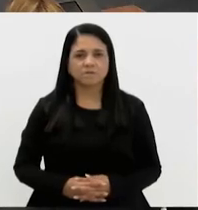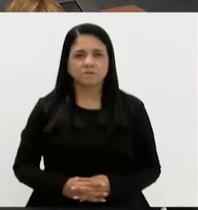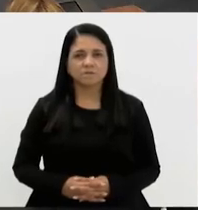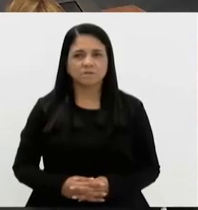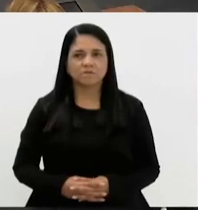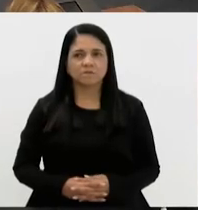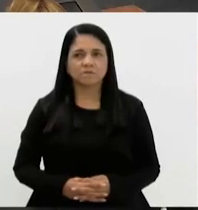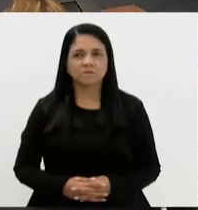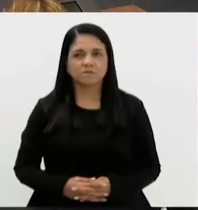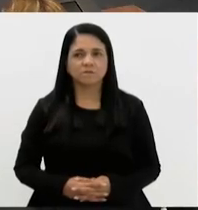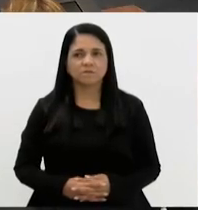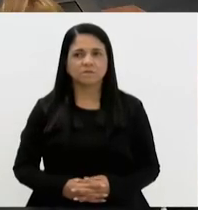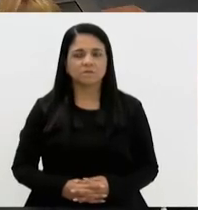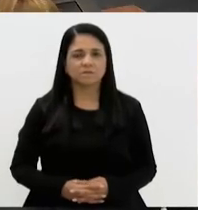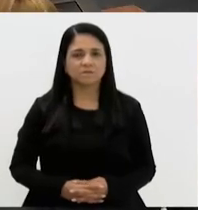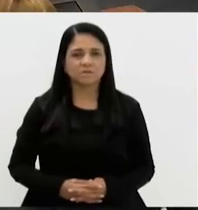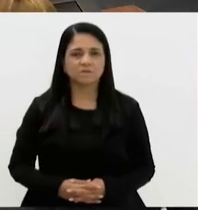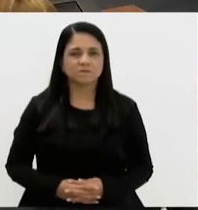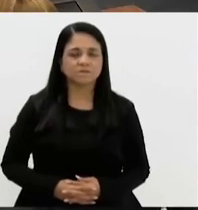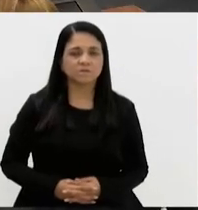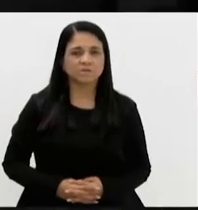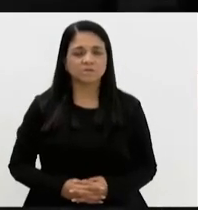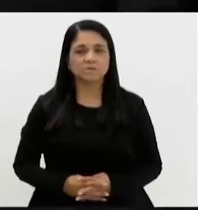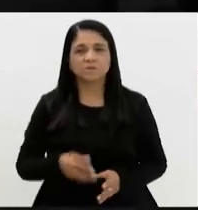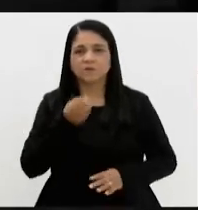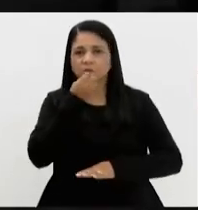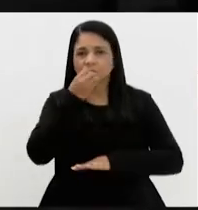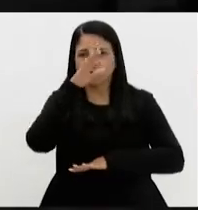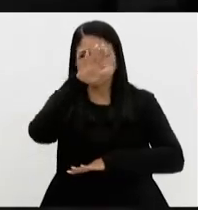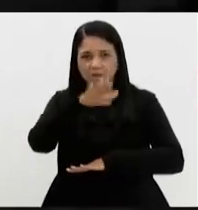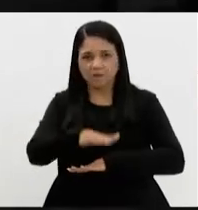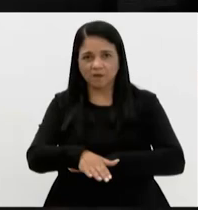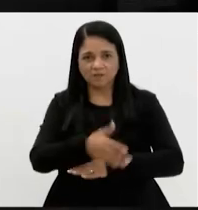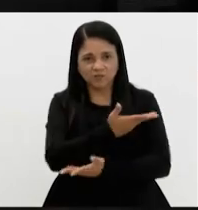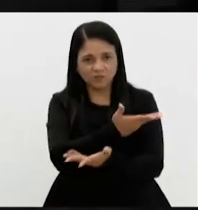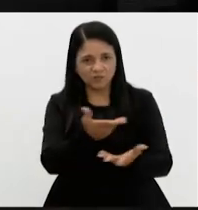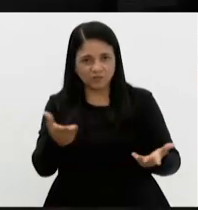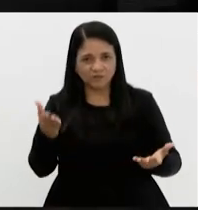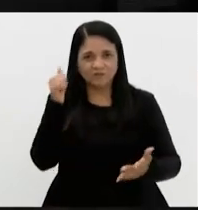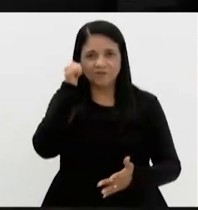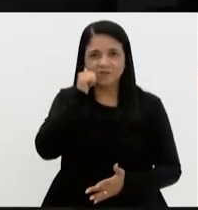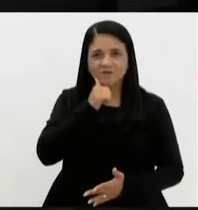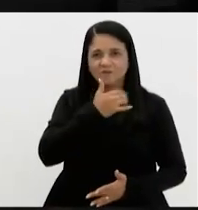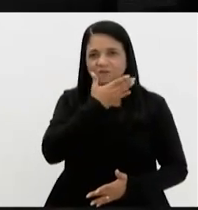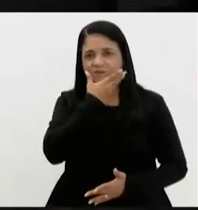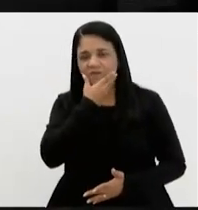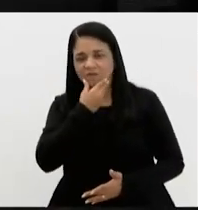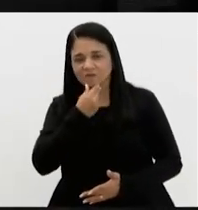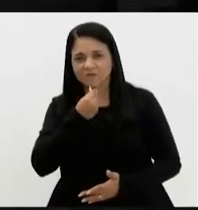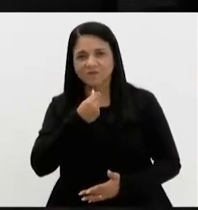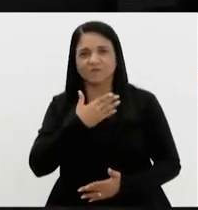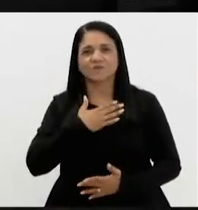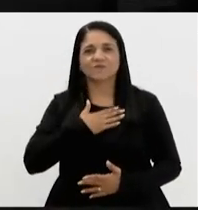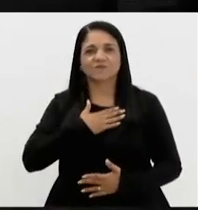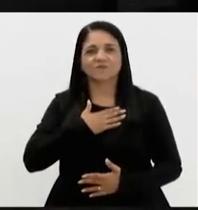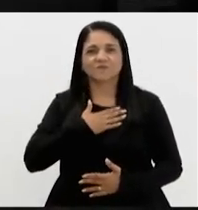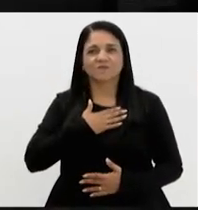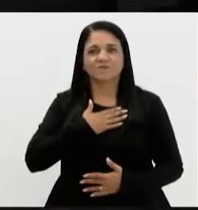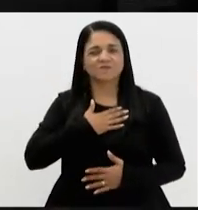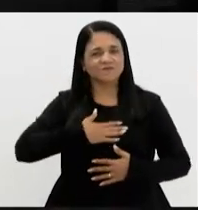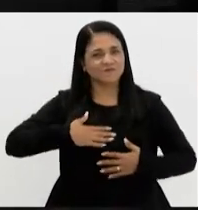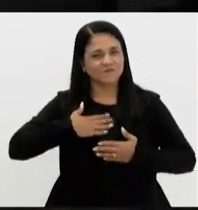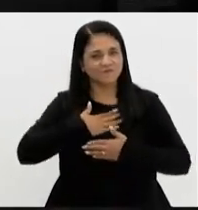preferência tá bom obrigado boa tarde a todos e todas eh com imensa